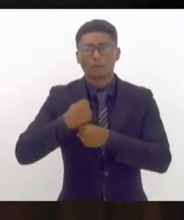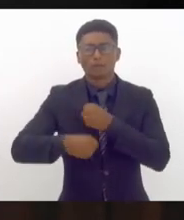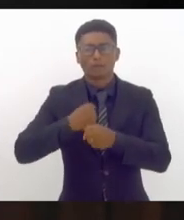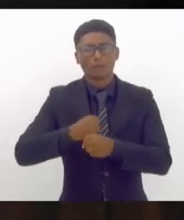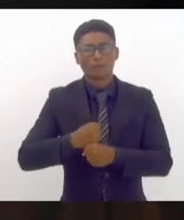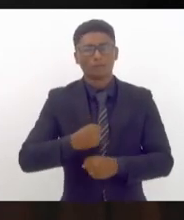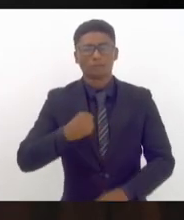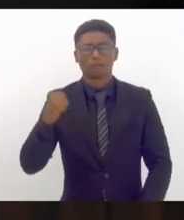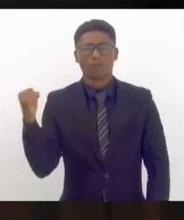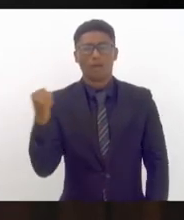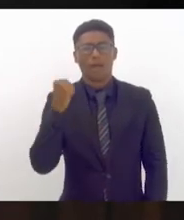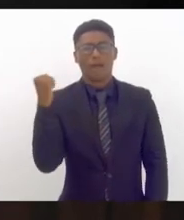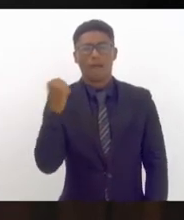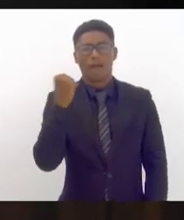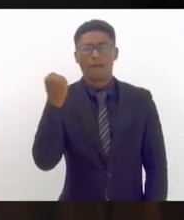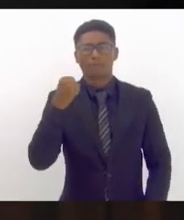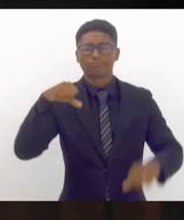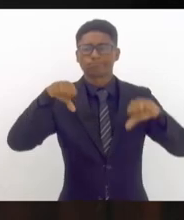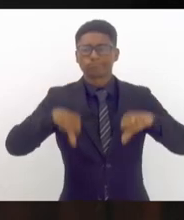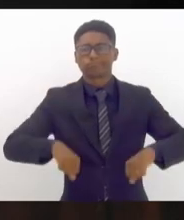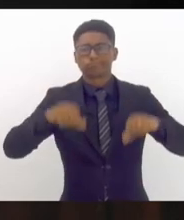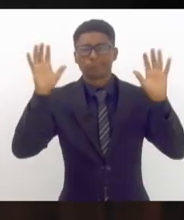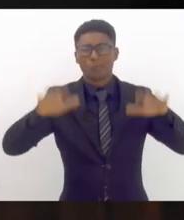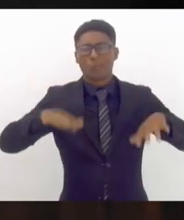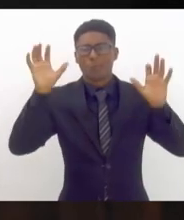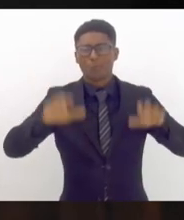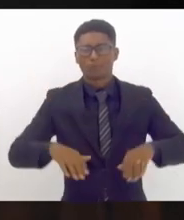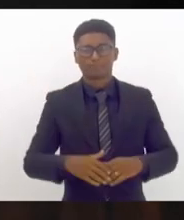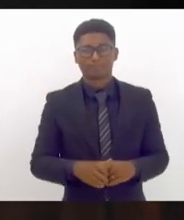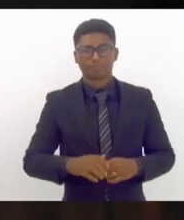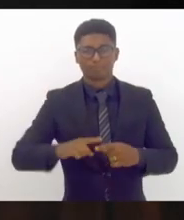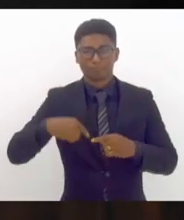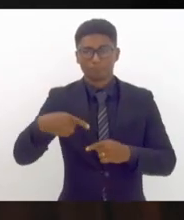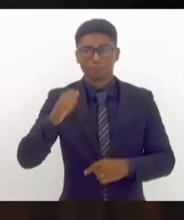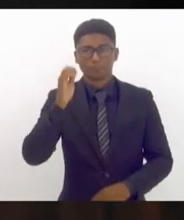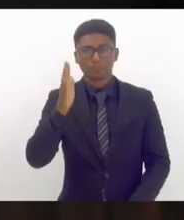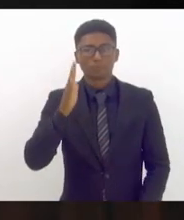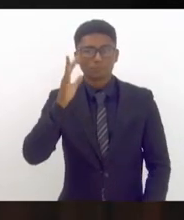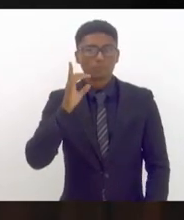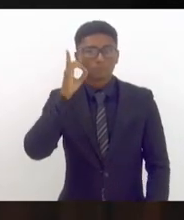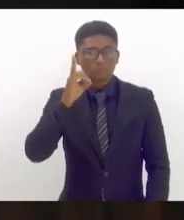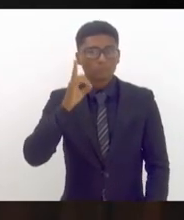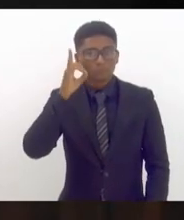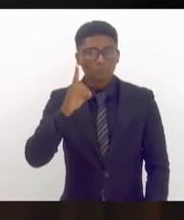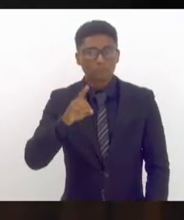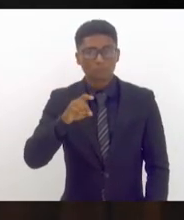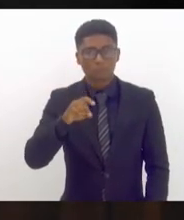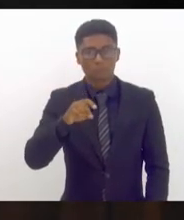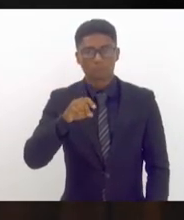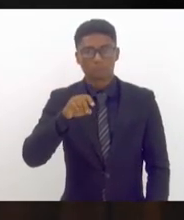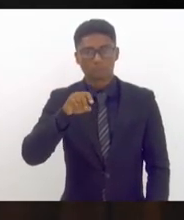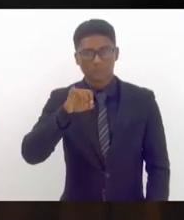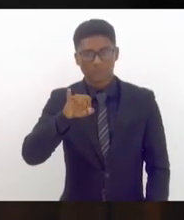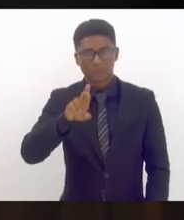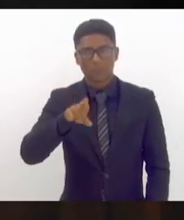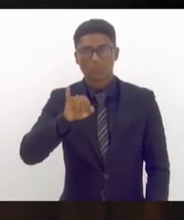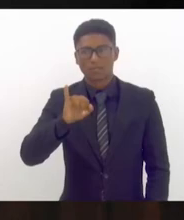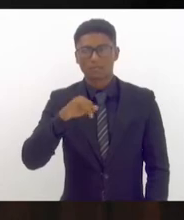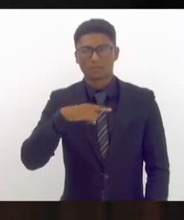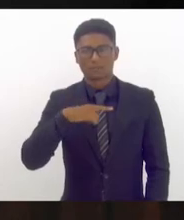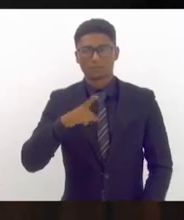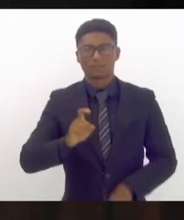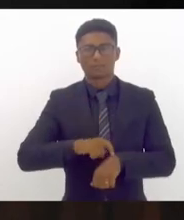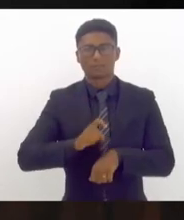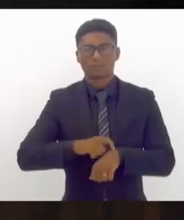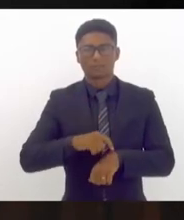gravidade as chuvas de verão. Próximo orador inscrito é o nobre deputado Yuri. Vossa Excelência dispõe